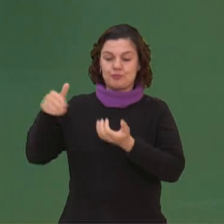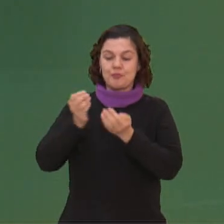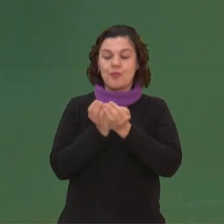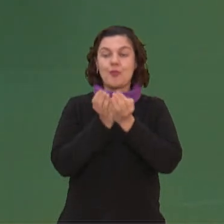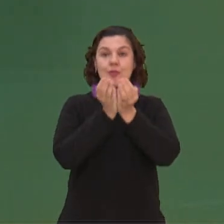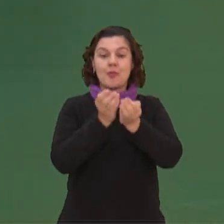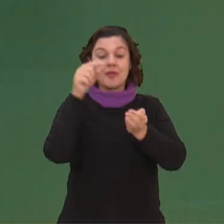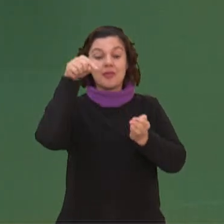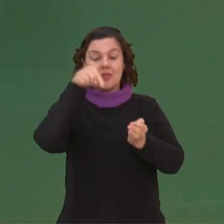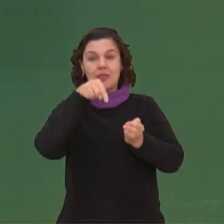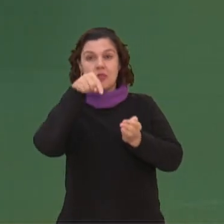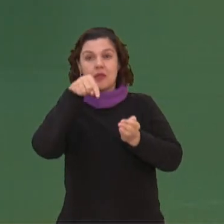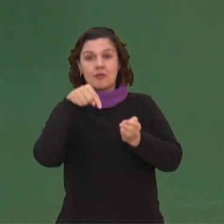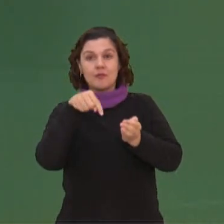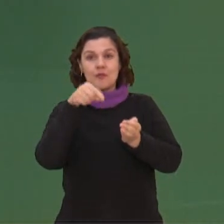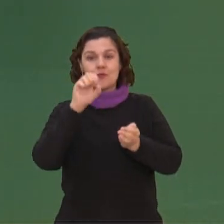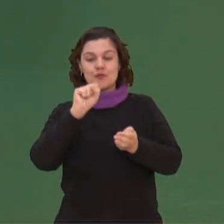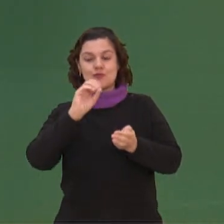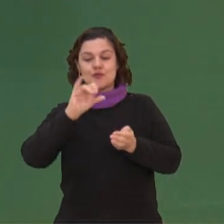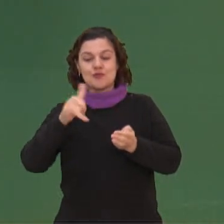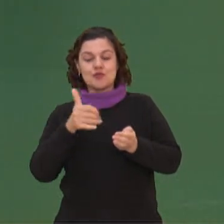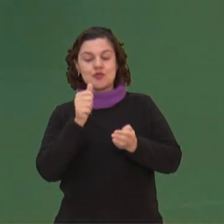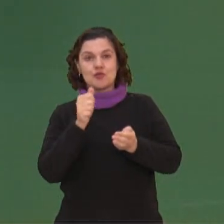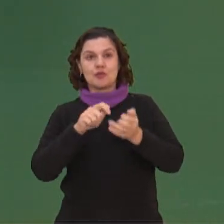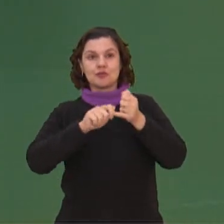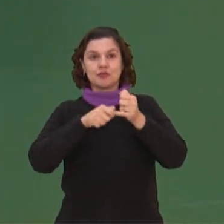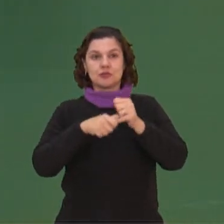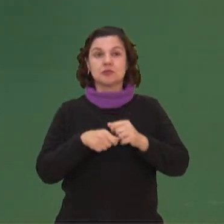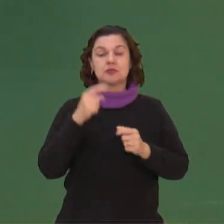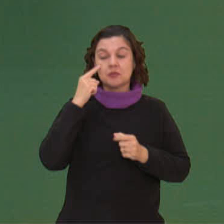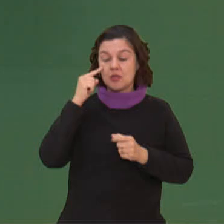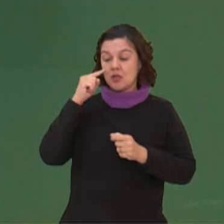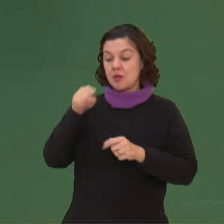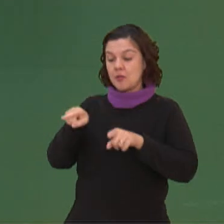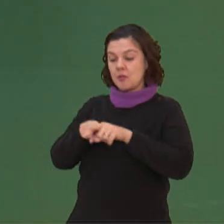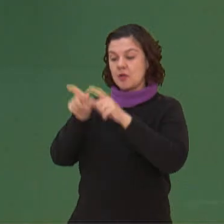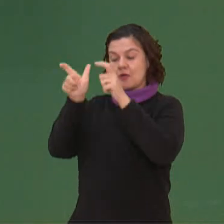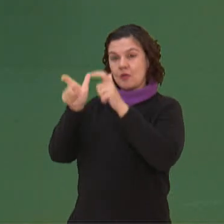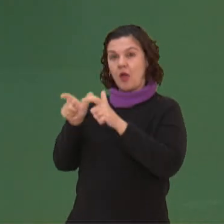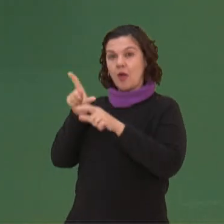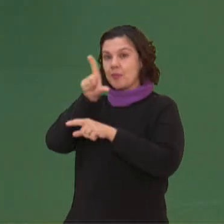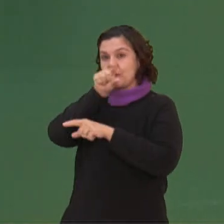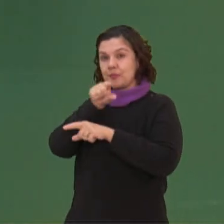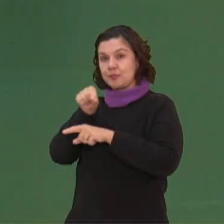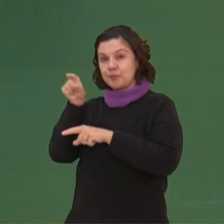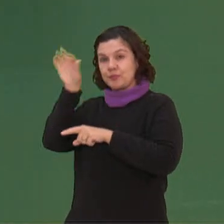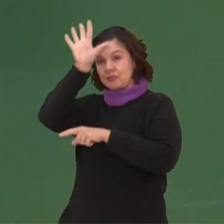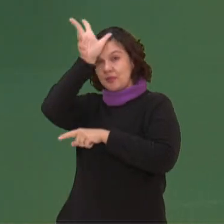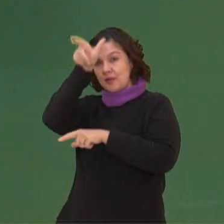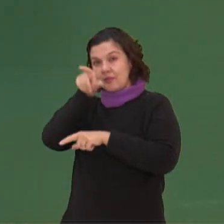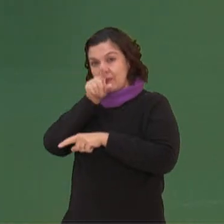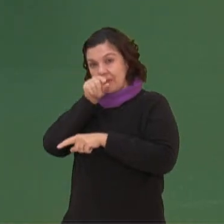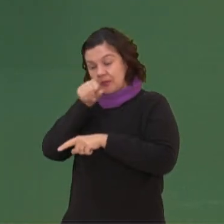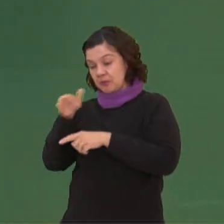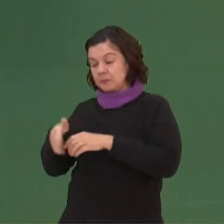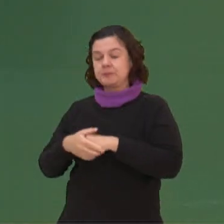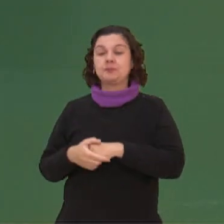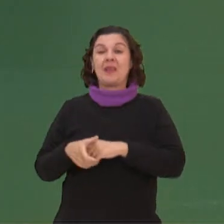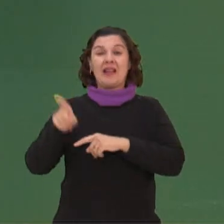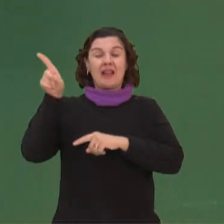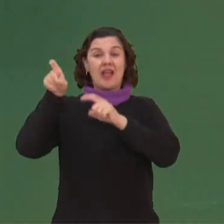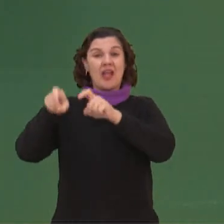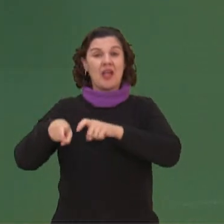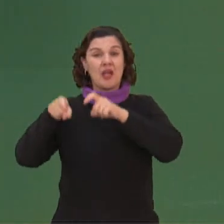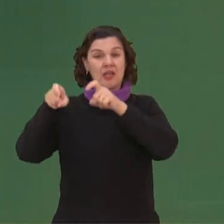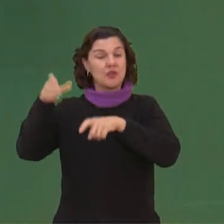em um navio. E também estou mostrando um aviário que é comum no interior do Paraná, os montes. Eu mesmo tenho familiares, eu mesmo